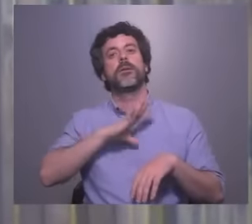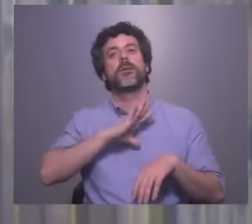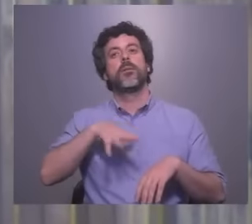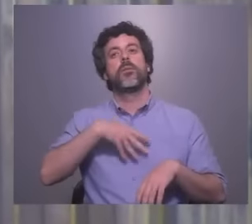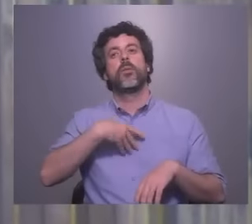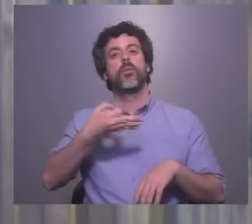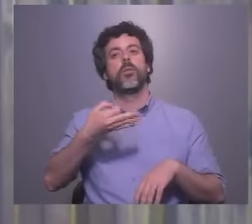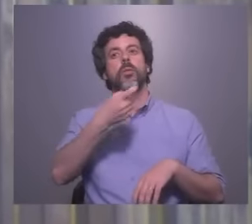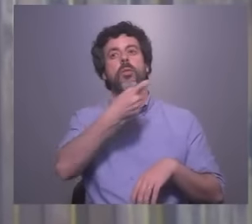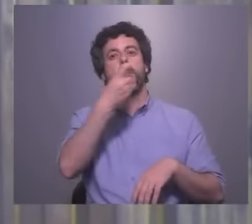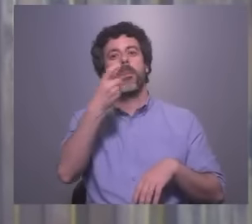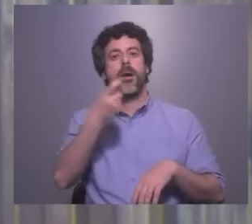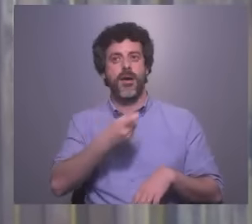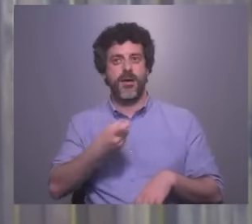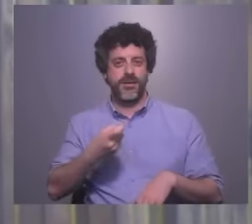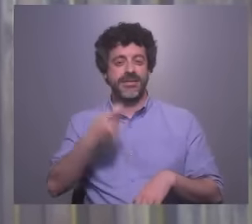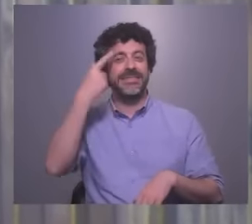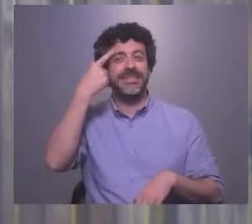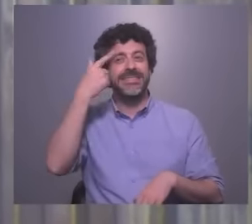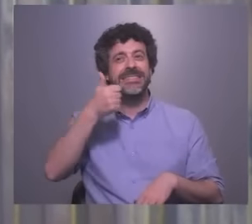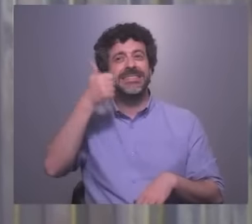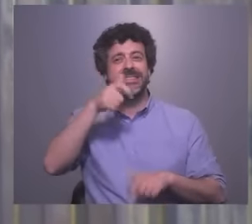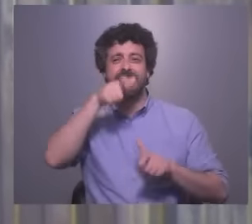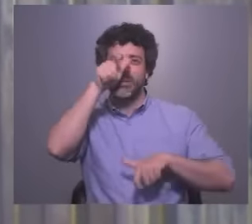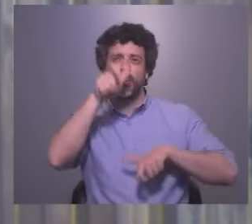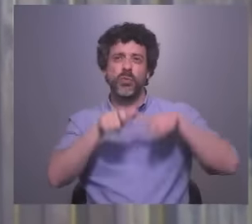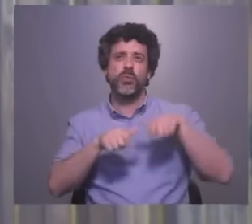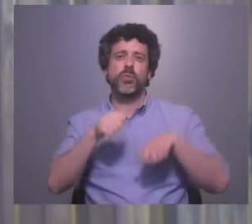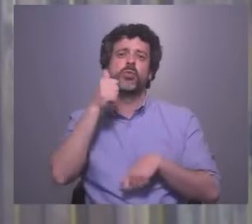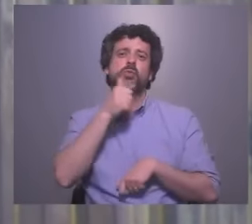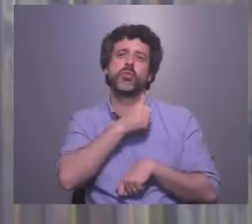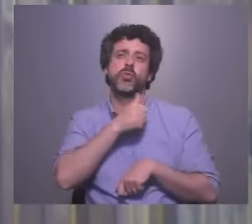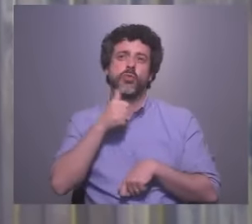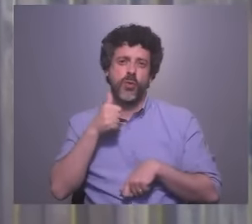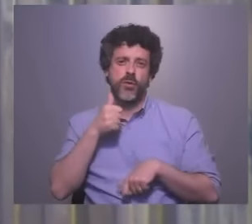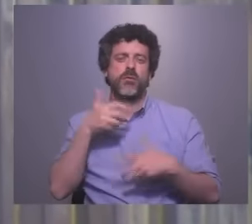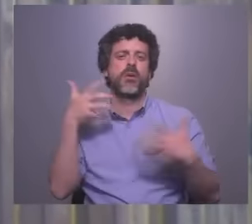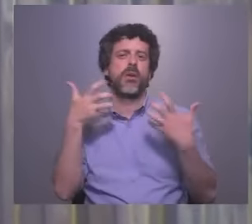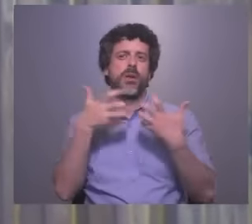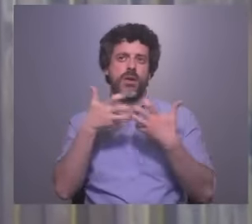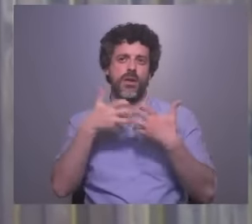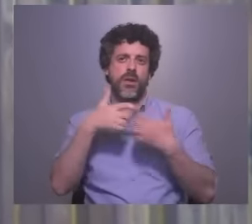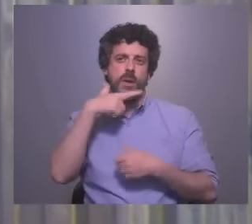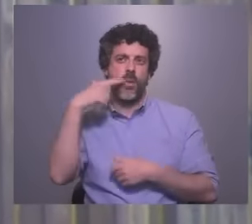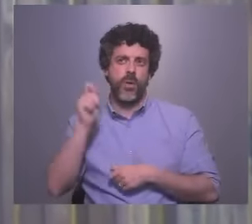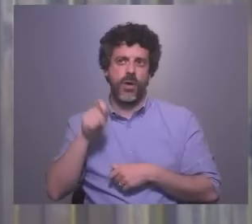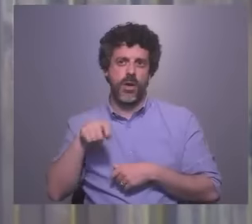Saciai, Senhor, a nossa fome.